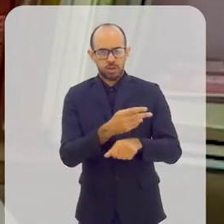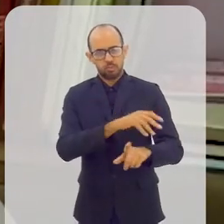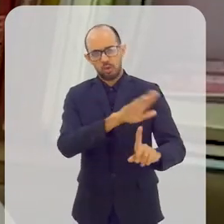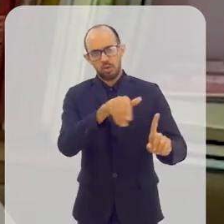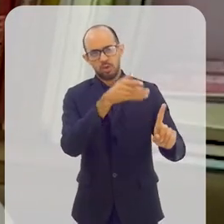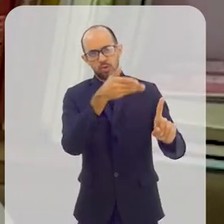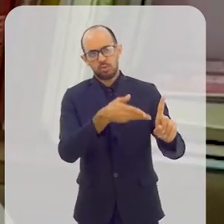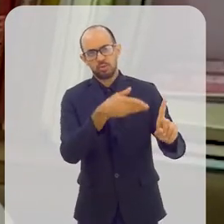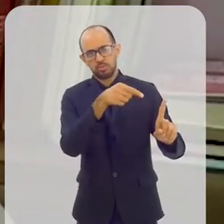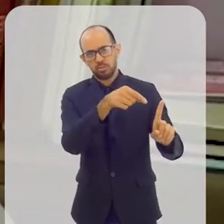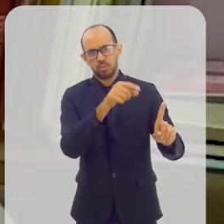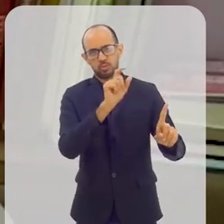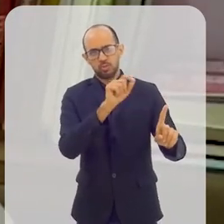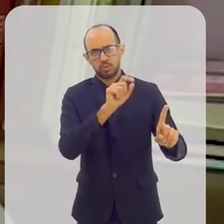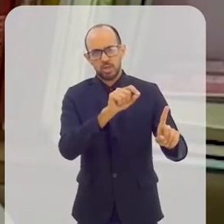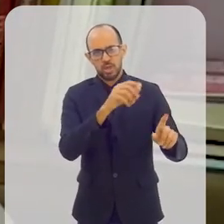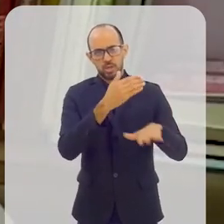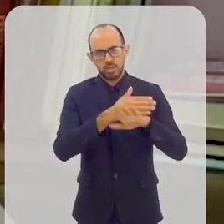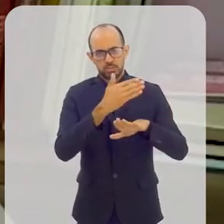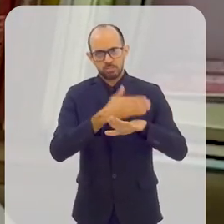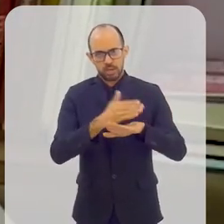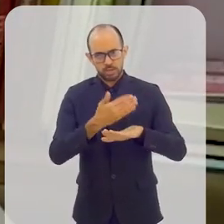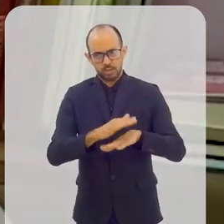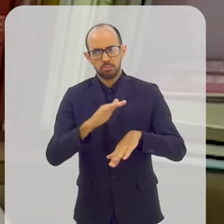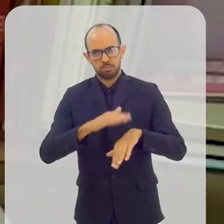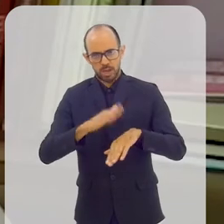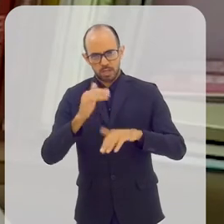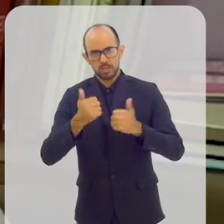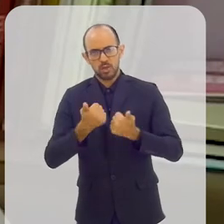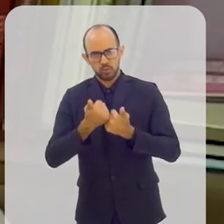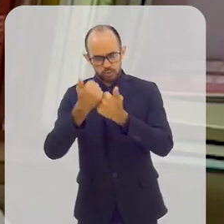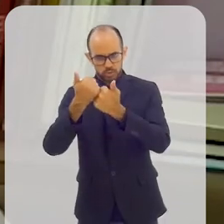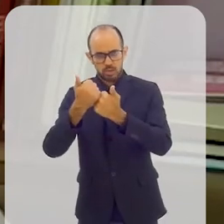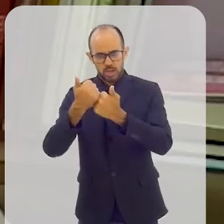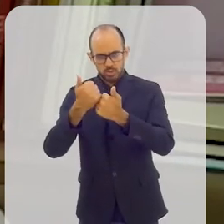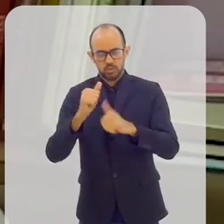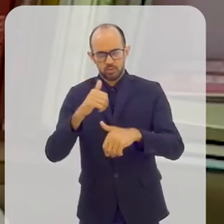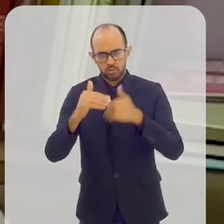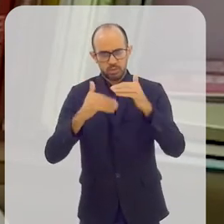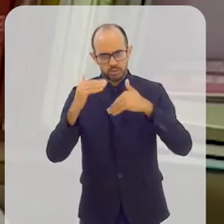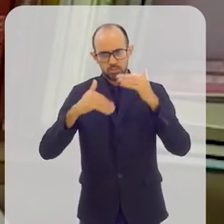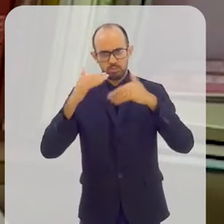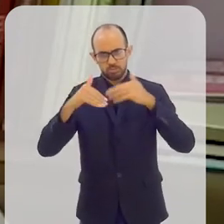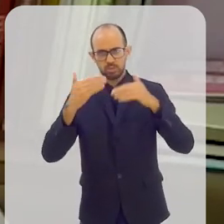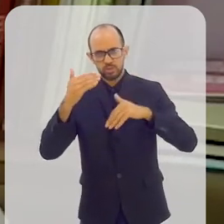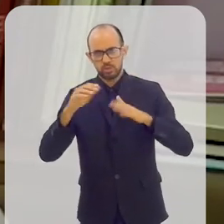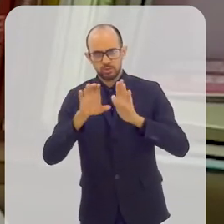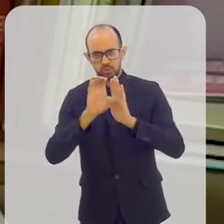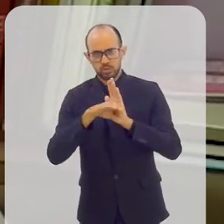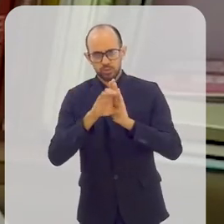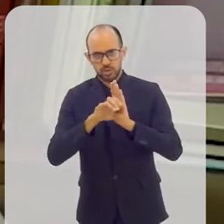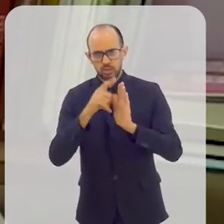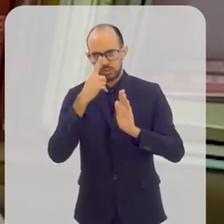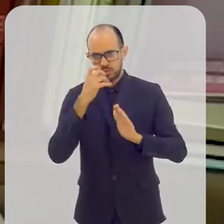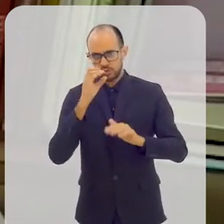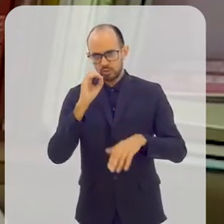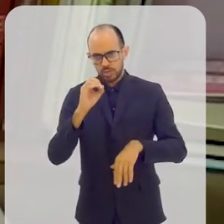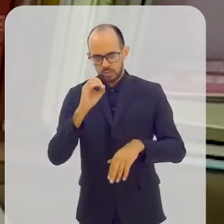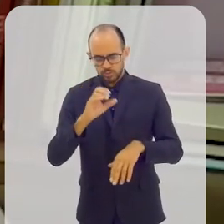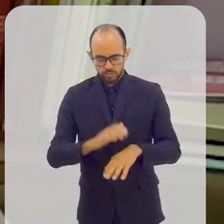reconhecimento das práticas que mais ajudaram no crescimento do conceito Lixo